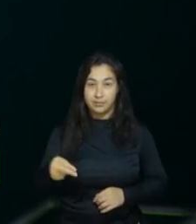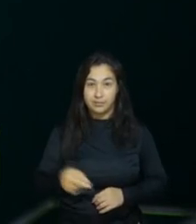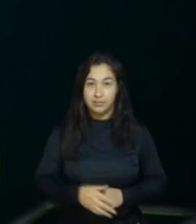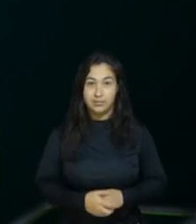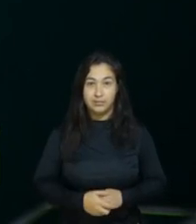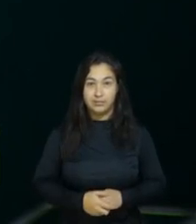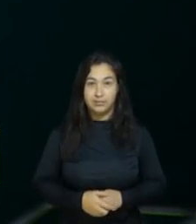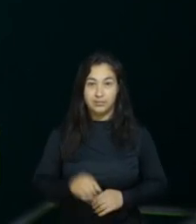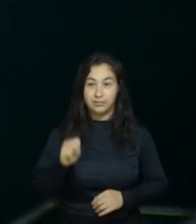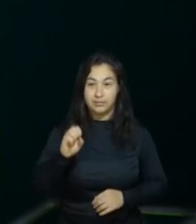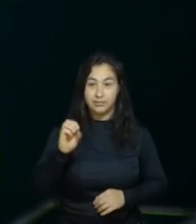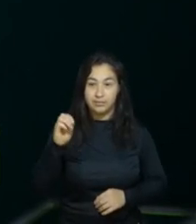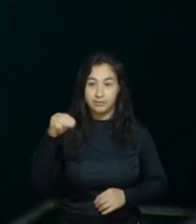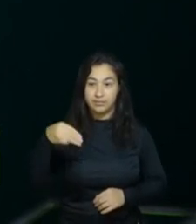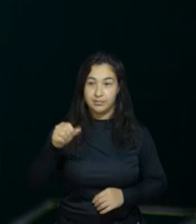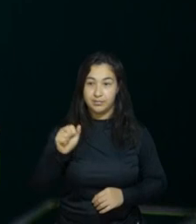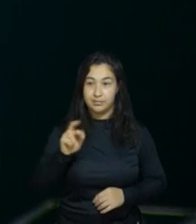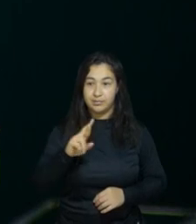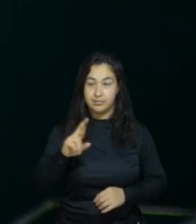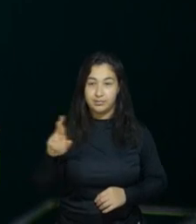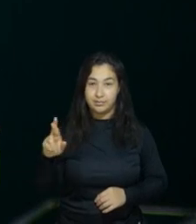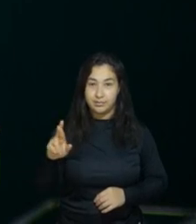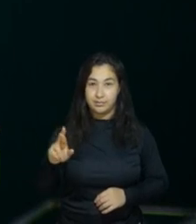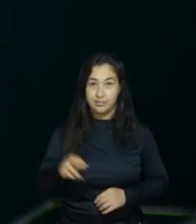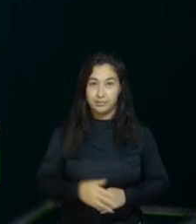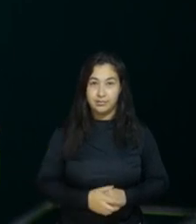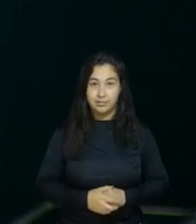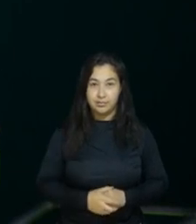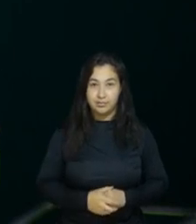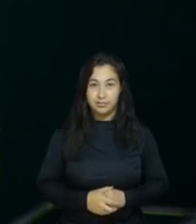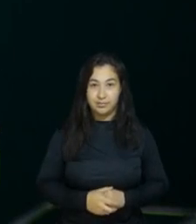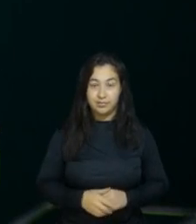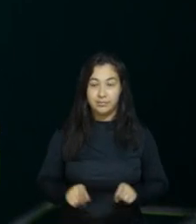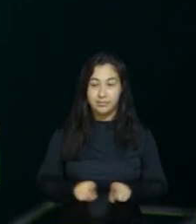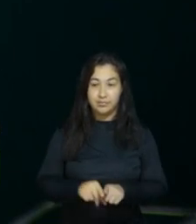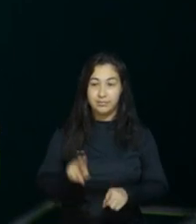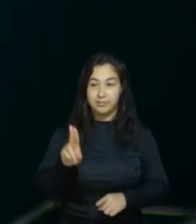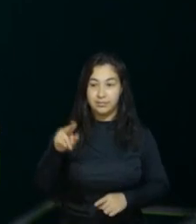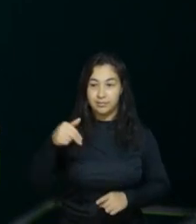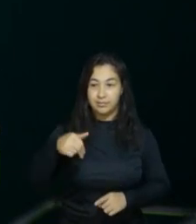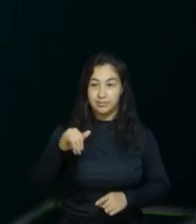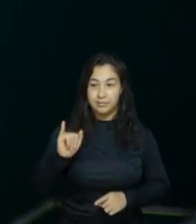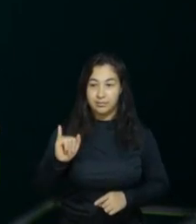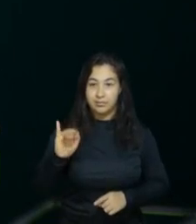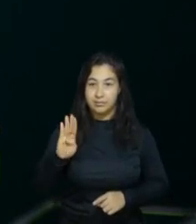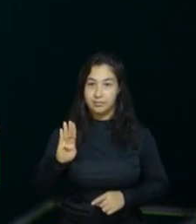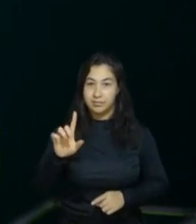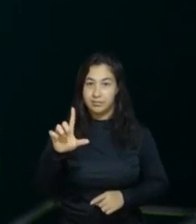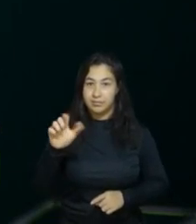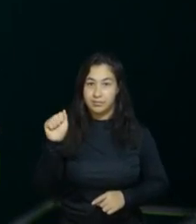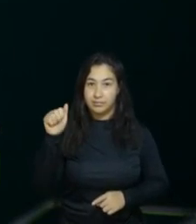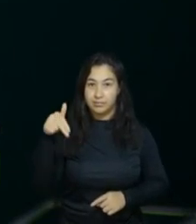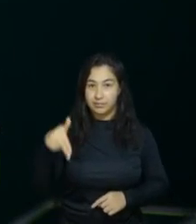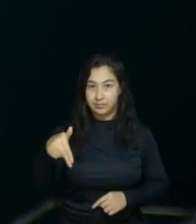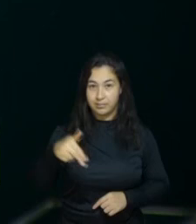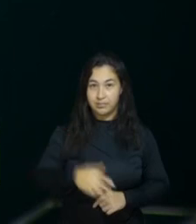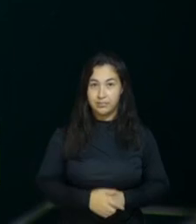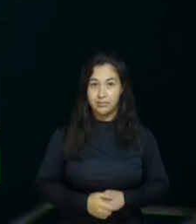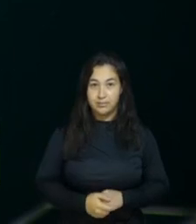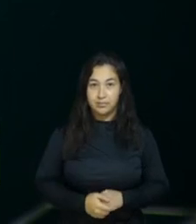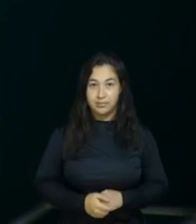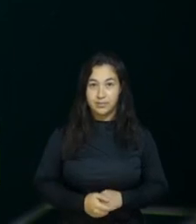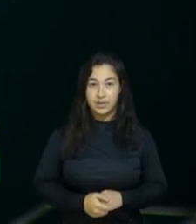a SOMAR, a Sociedade Maçônica Regional, e a UNIBLAN, que é a União Blumenauense de Associações de